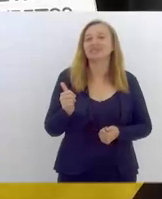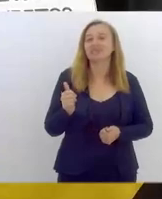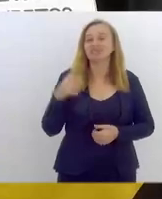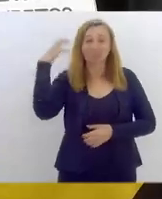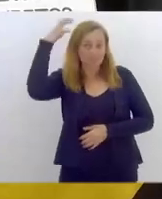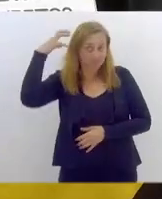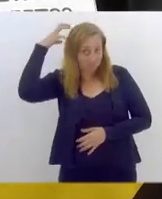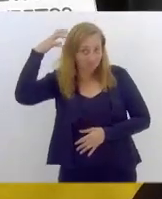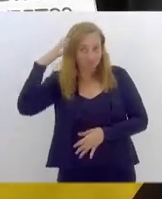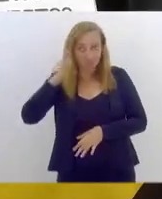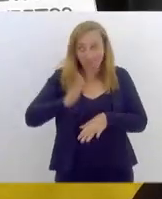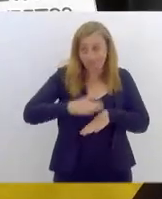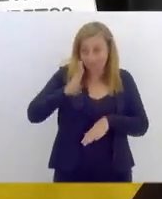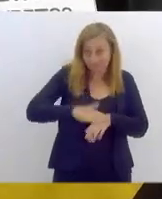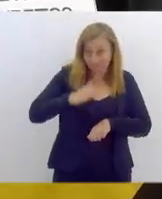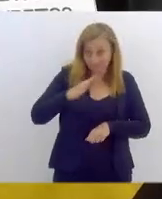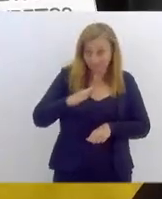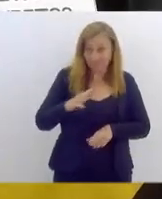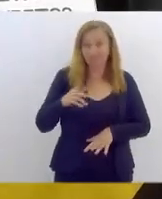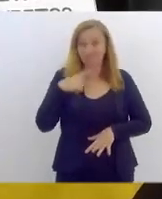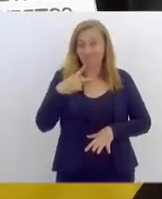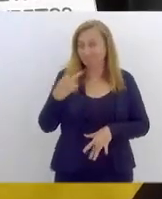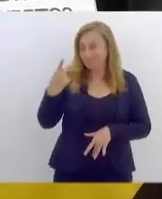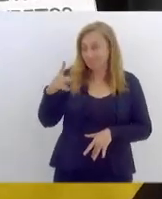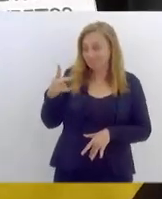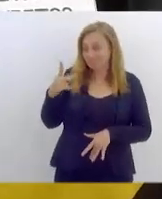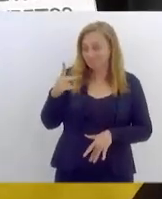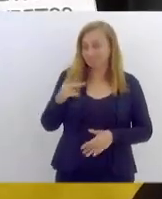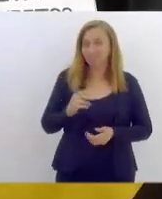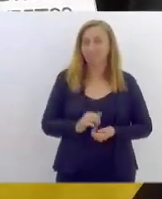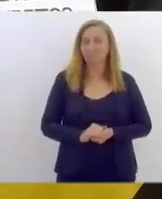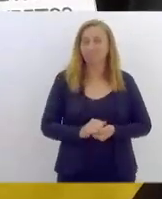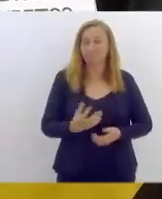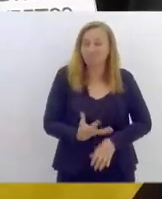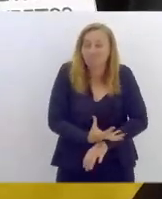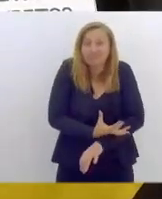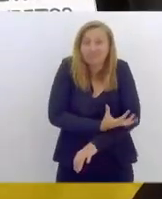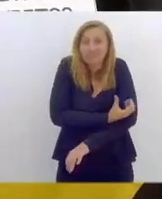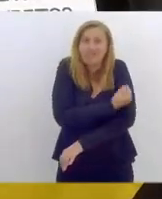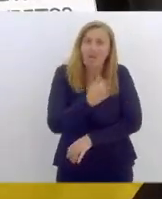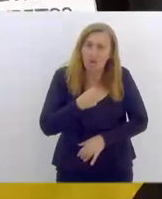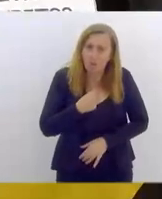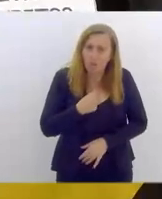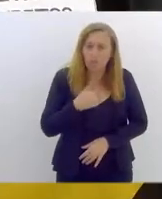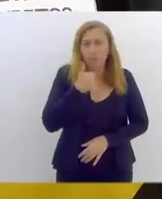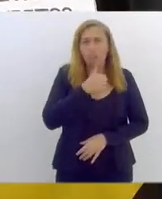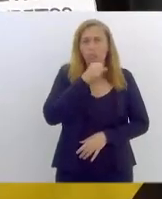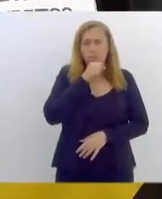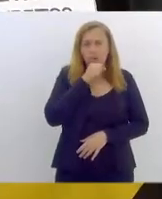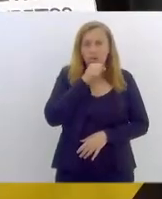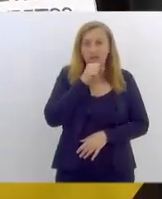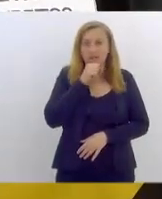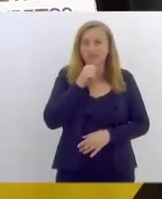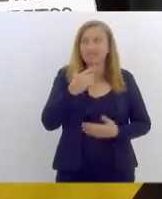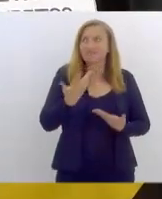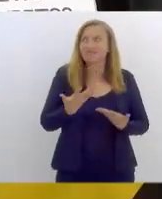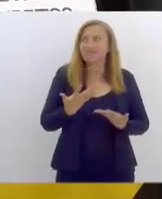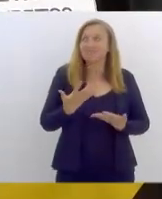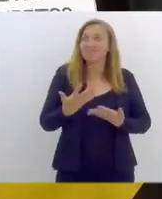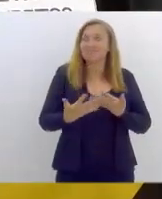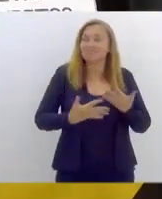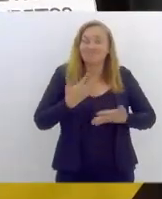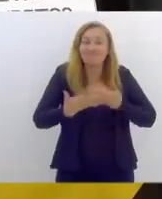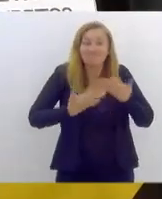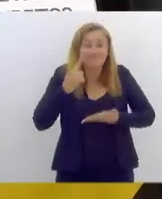cada vez mais que a gente fala nela, a gente, além de se emocionar, eu como mãe, eu fico muito honrada de ver